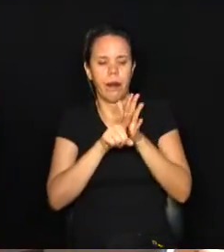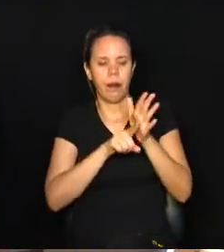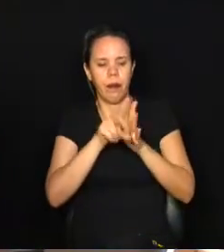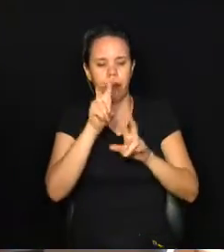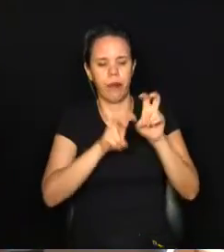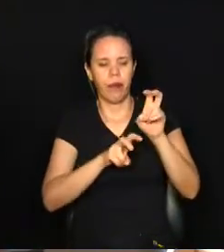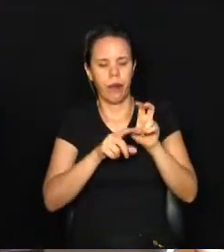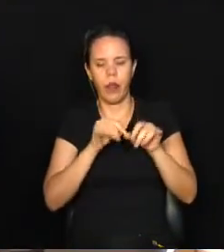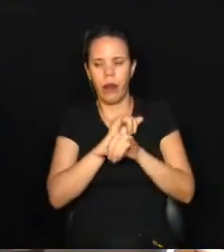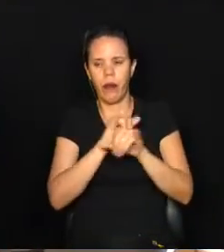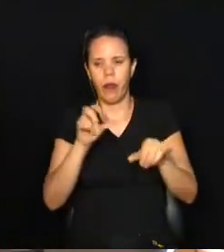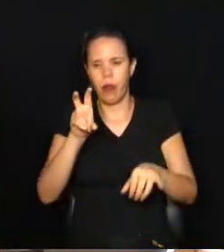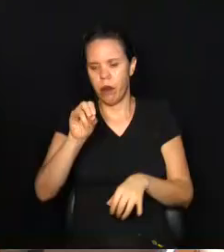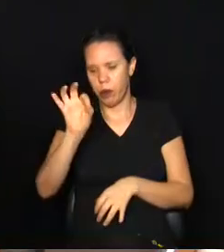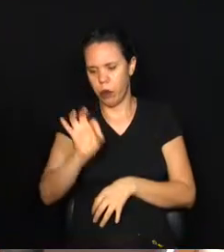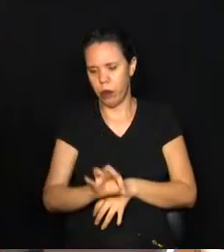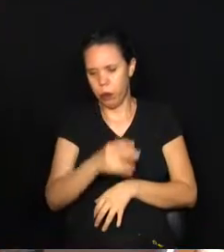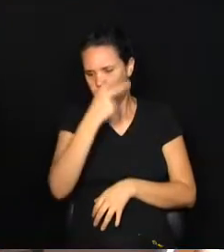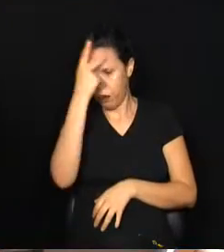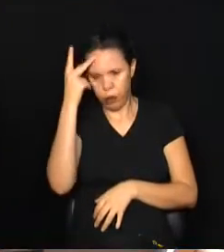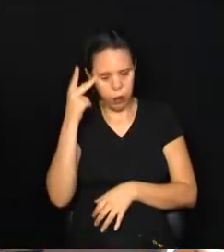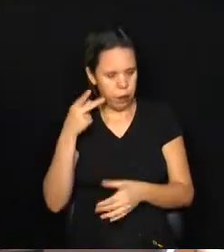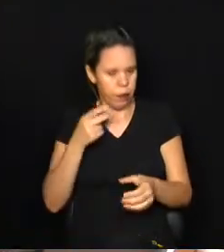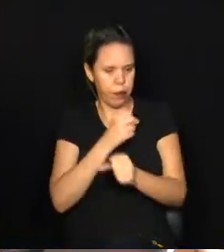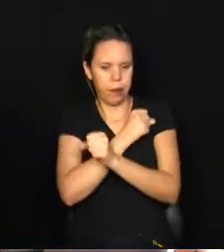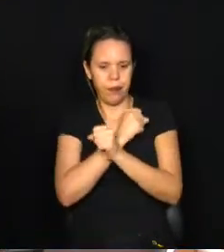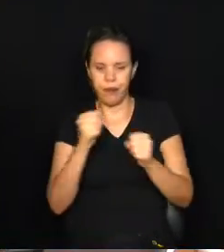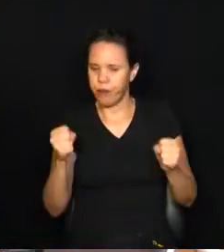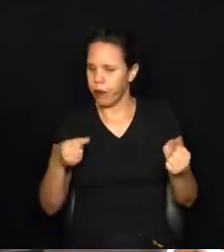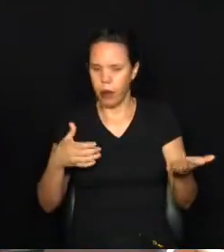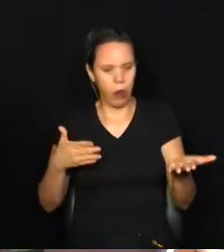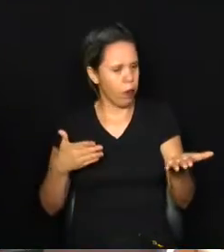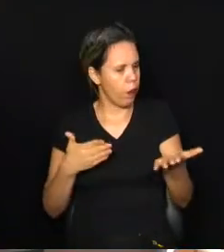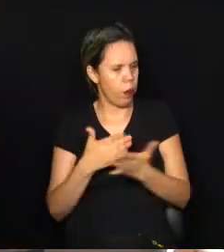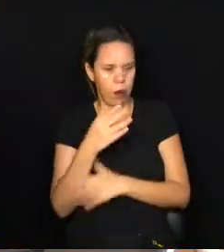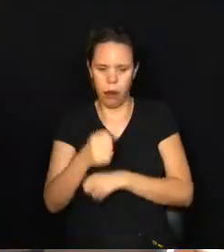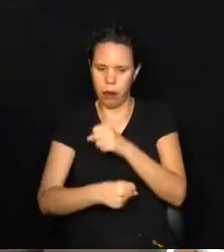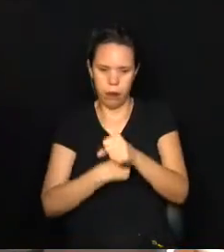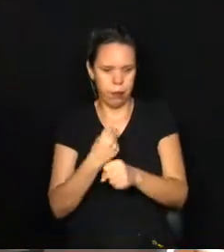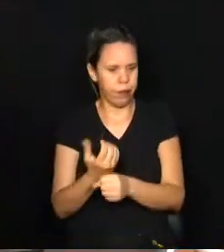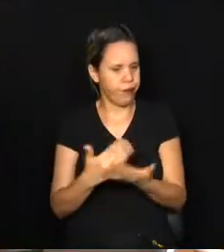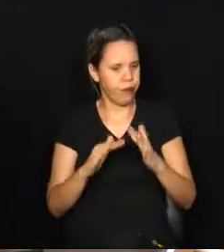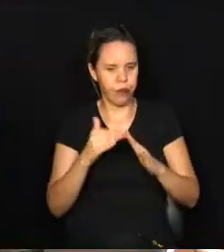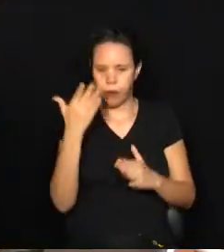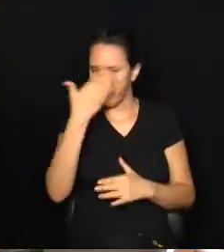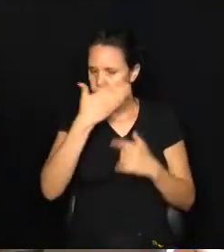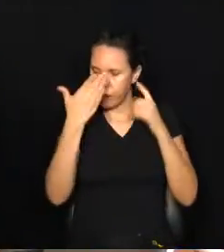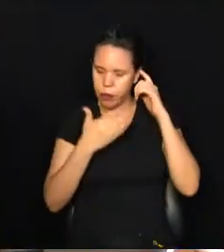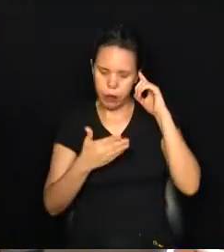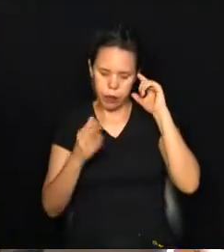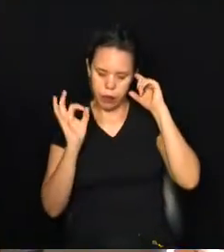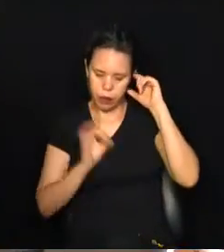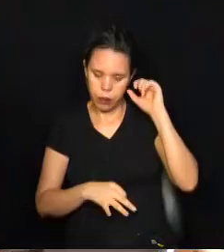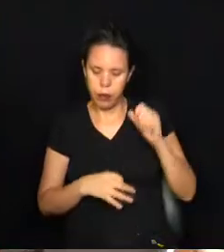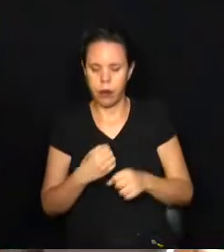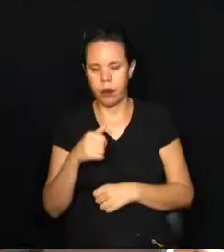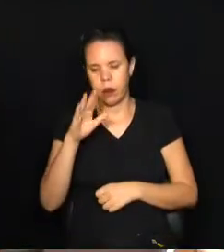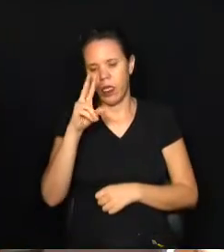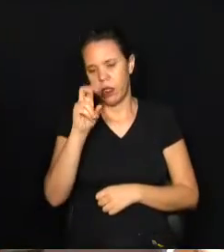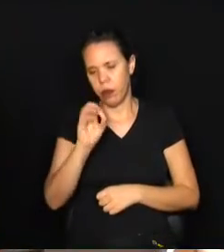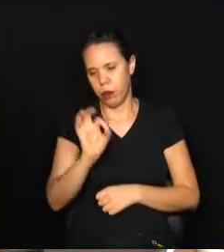que 50% dos que reprovam é porque não enxergam direito, e mais de 80% das crianças,